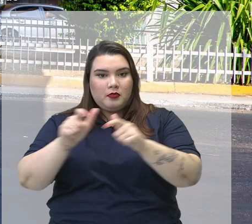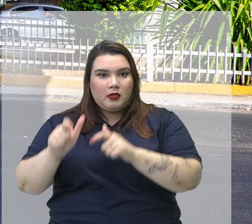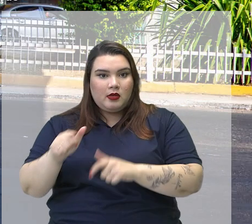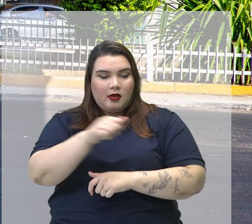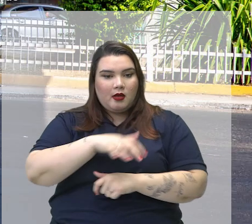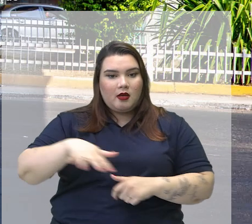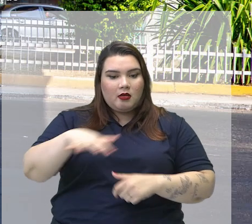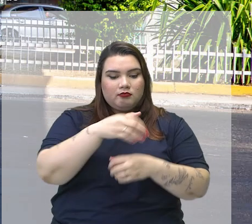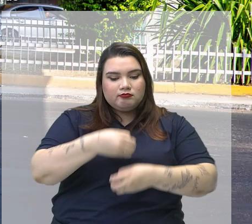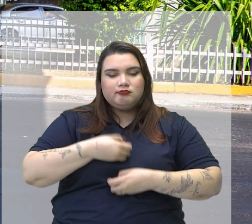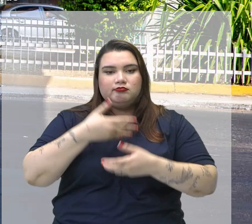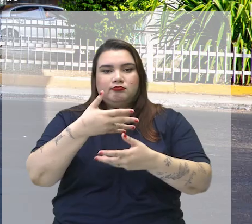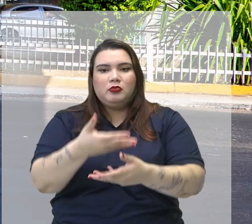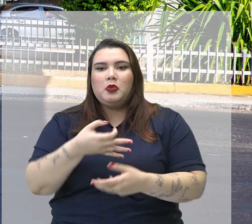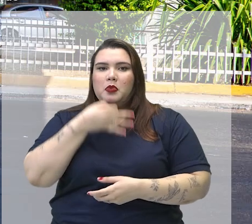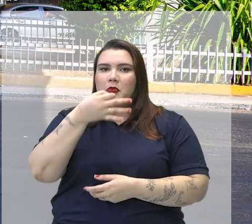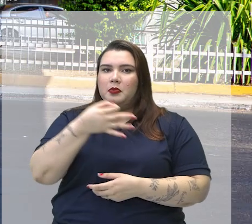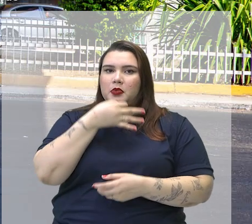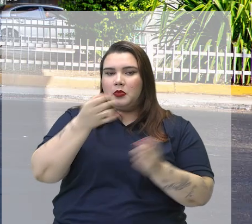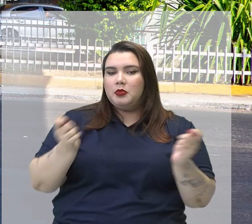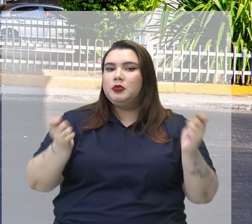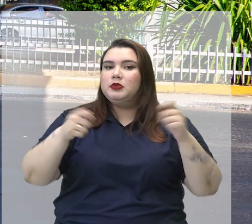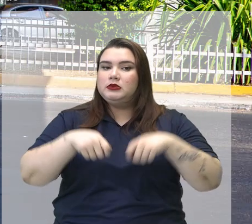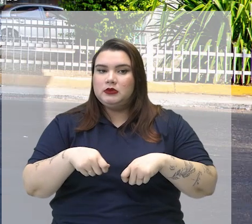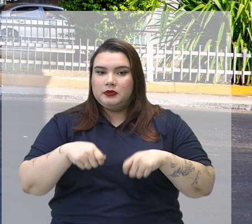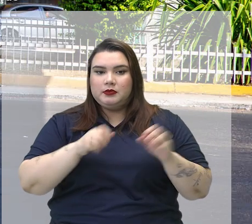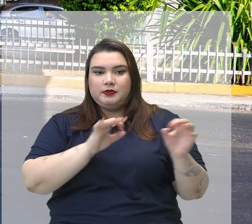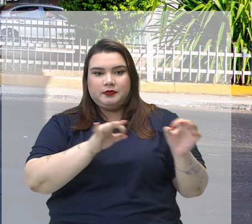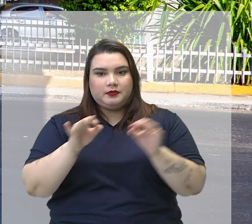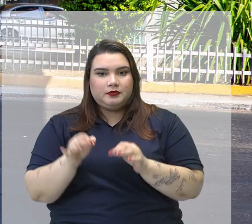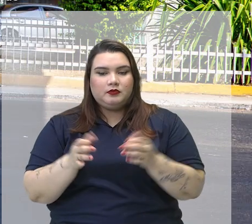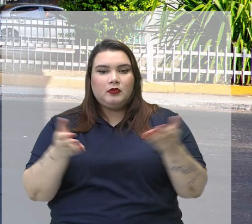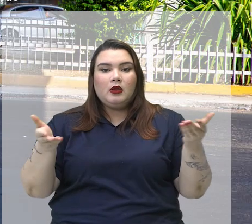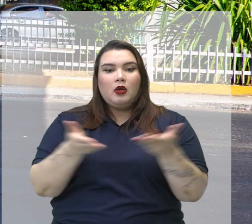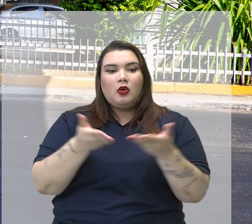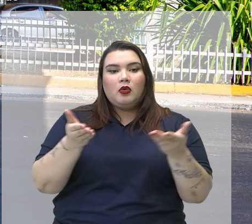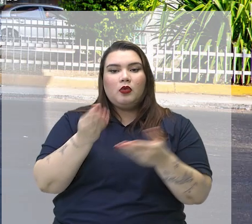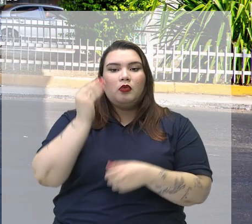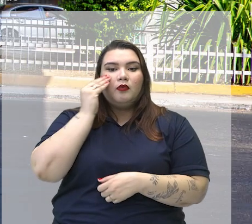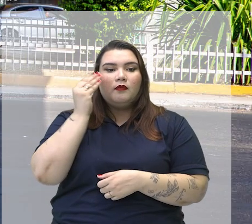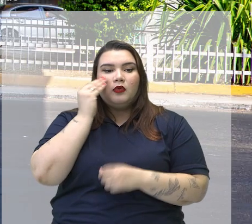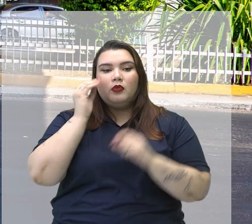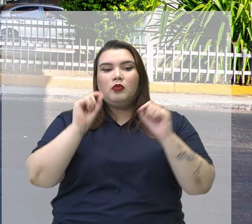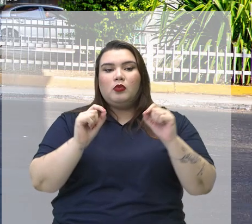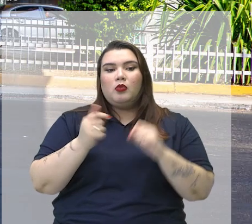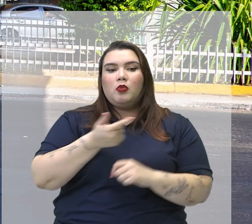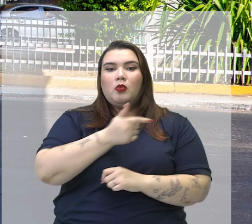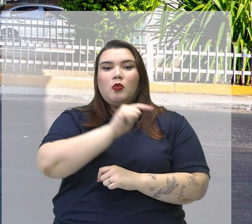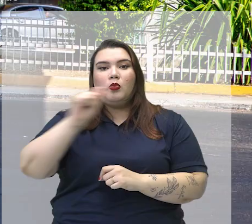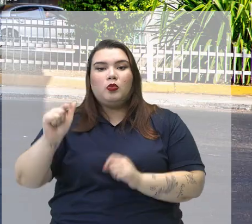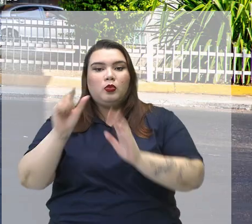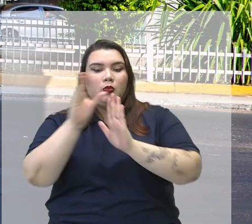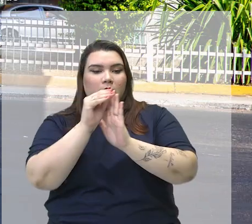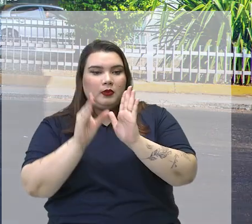espaço público em um lugar de fala. Vamos agora falar de um outro assunto.